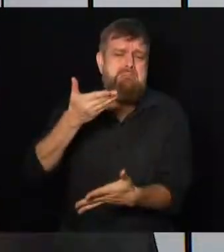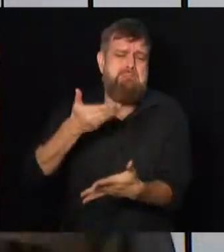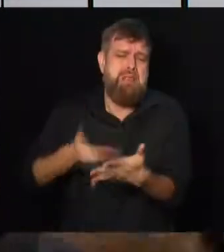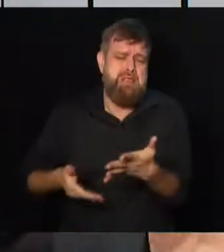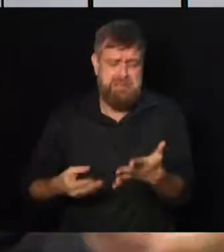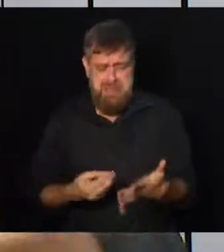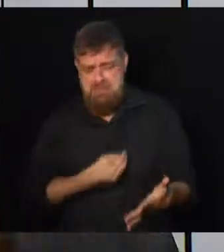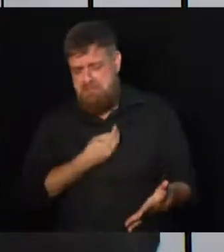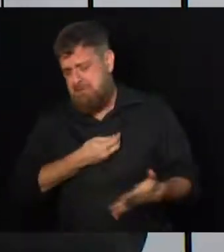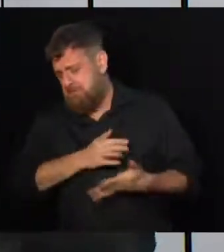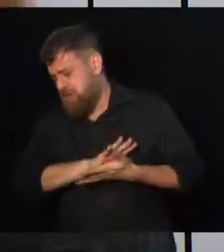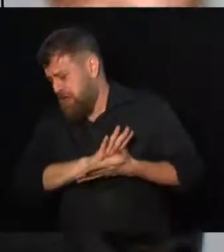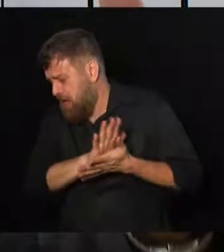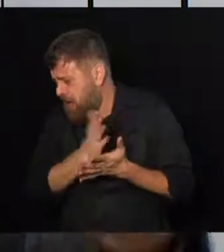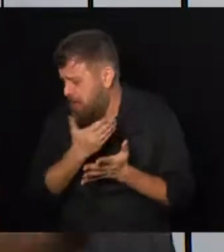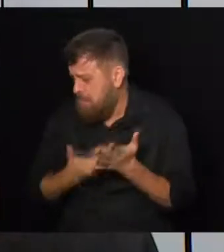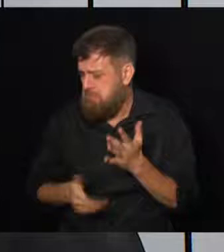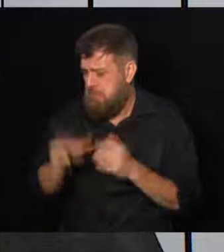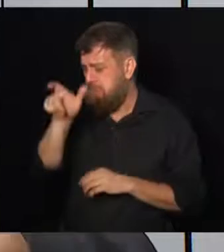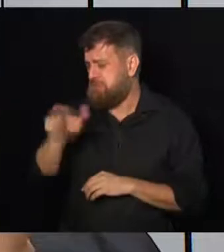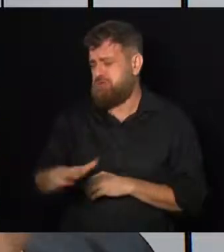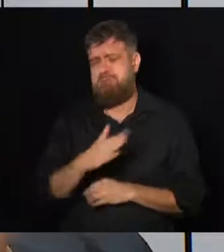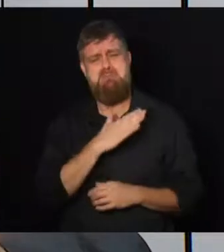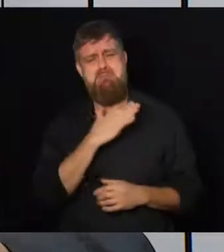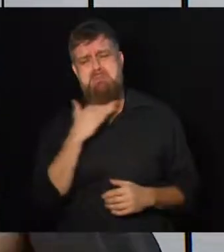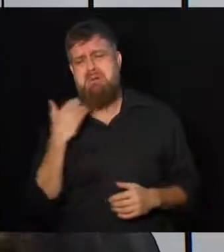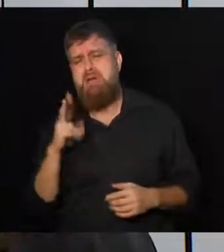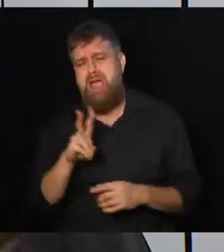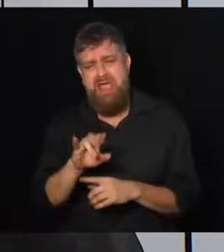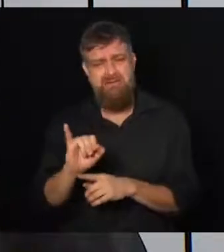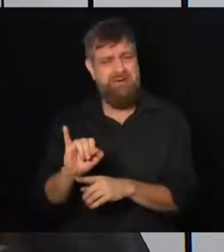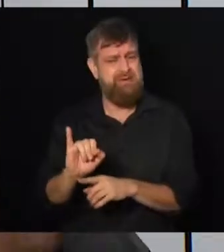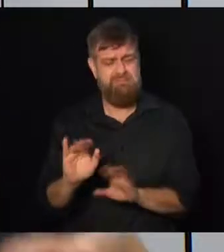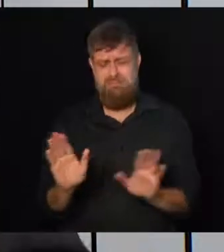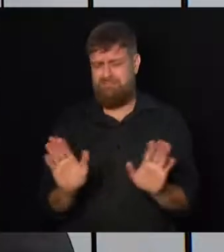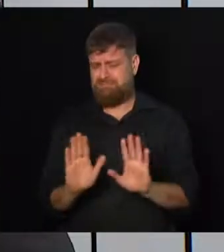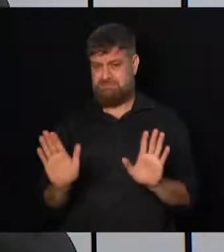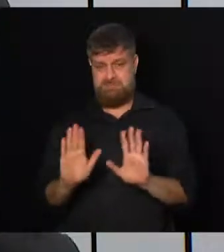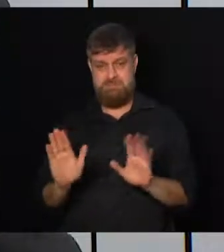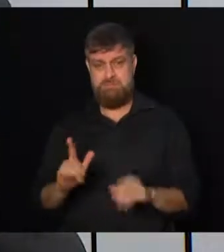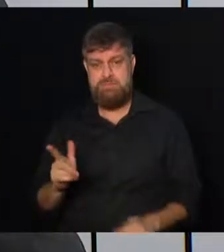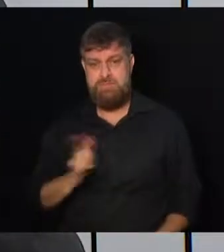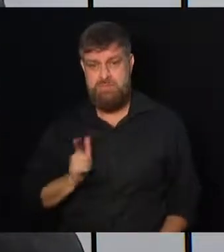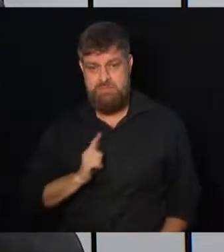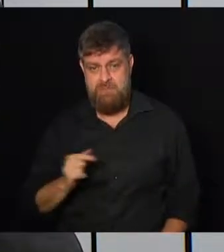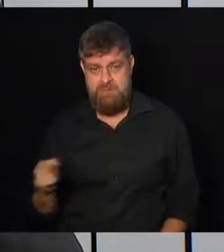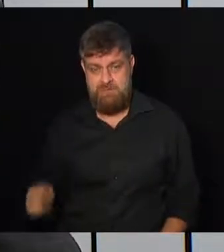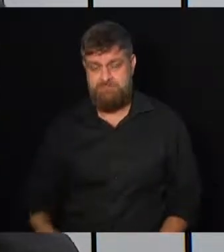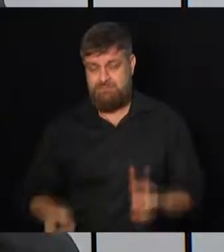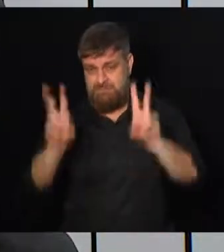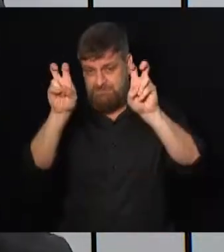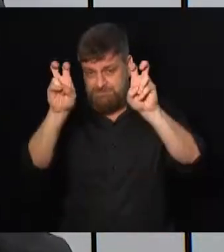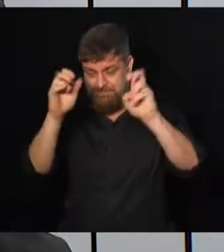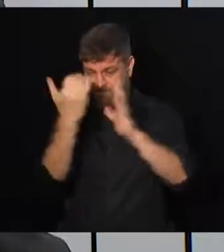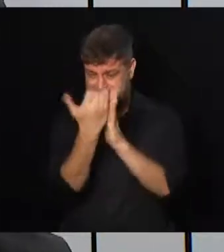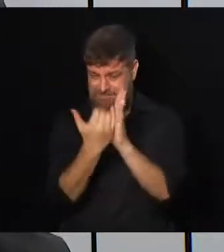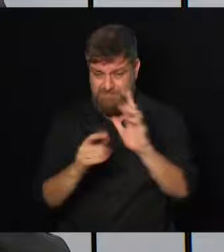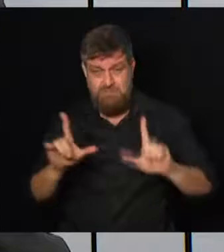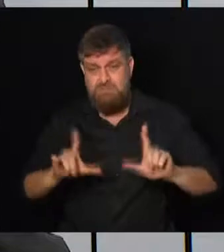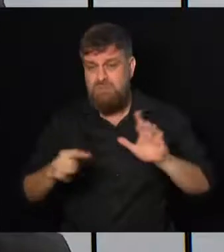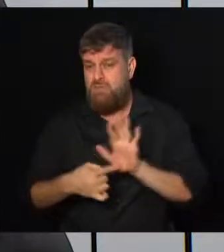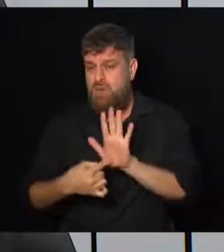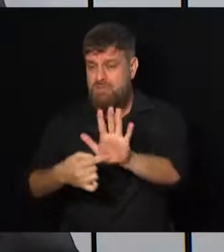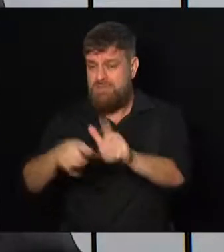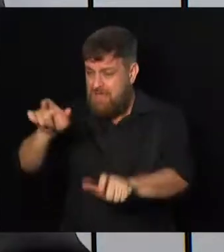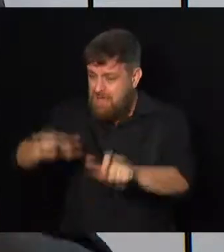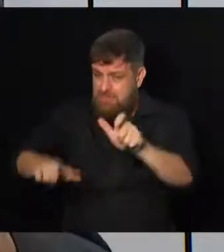não tem mais jeito, e vai morrer, e que vai acabar, não. Então, esse programa, eu vejo, tem essa característica, né, de esclarecer as pessoas e